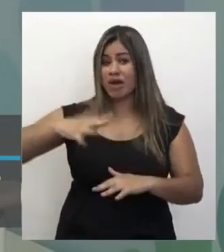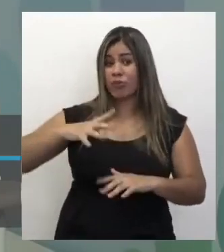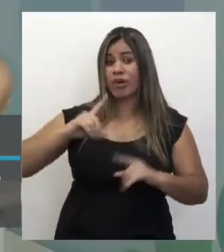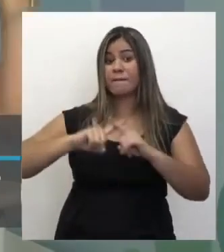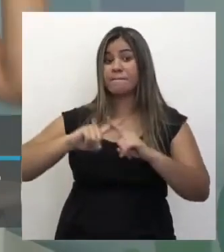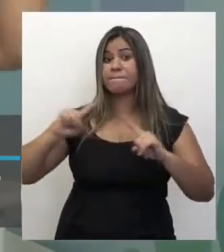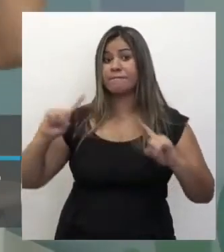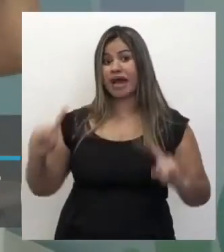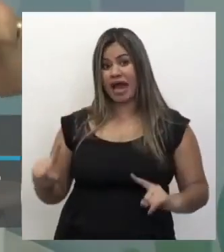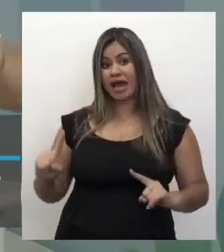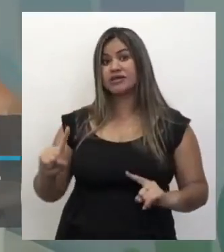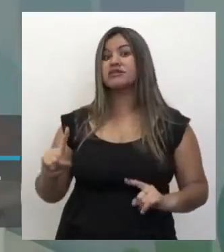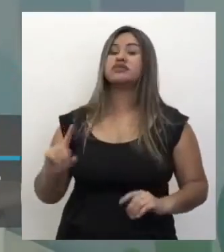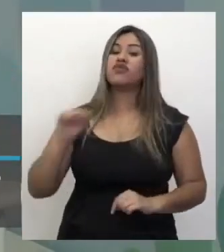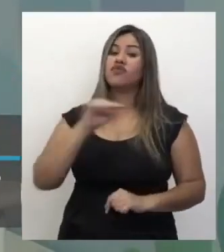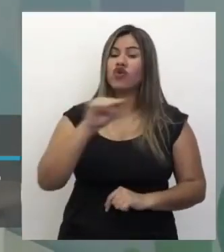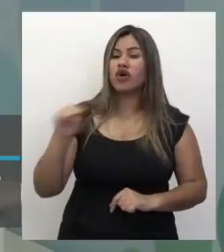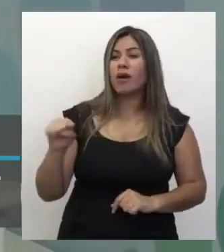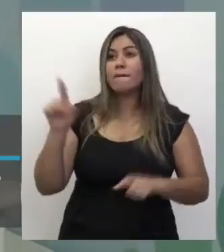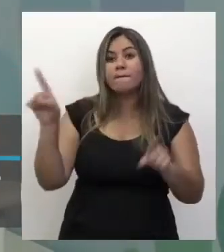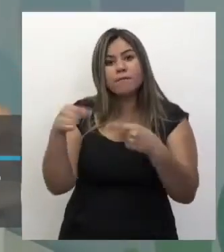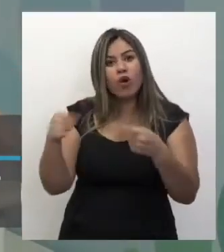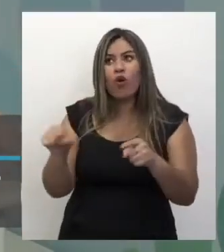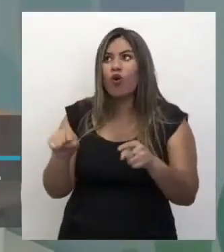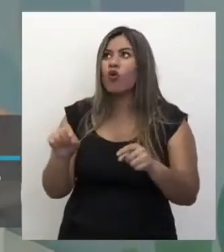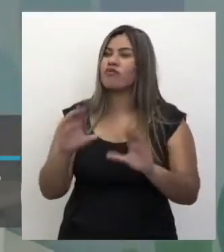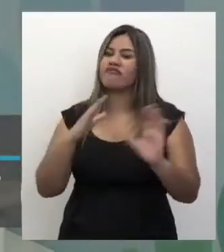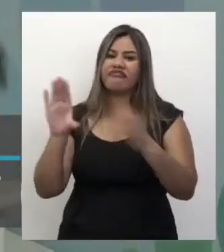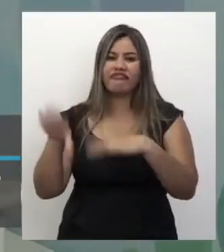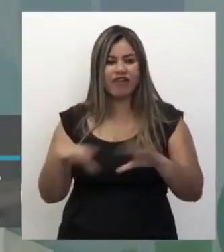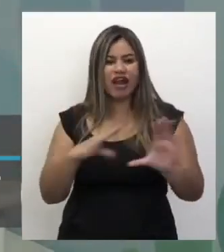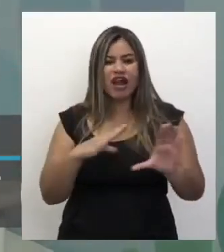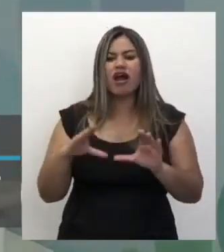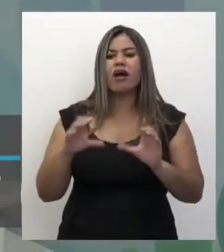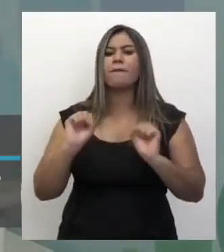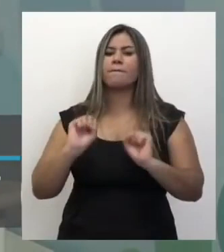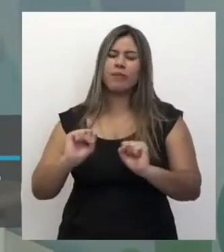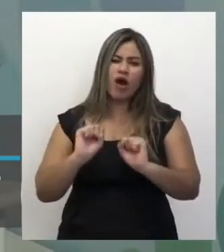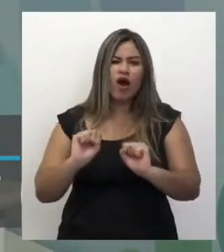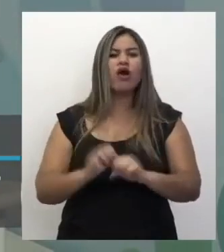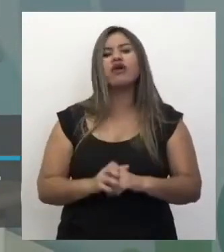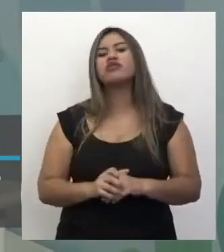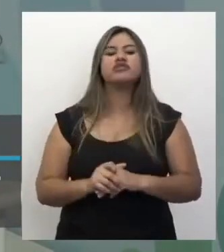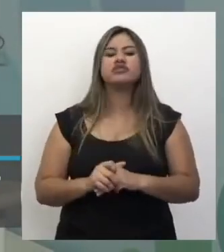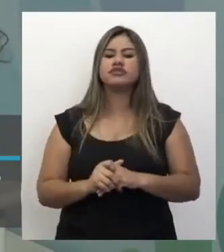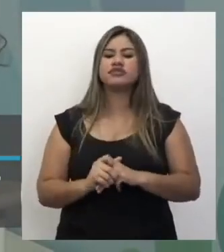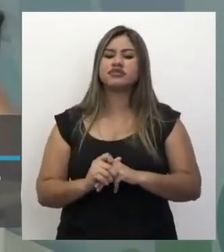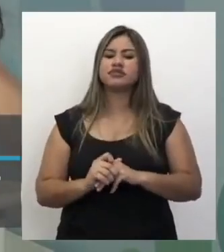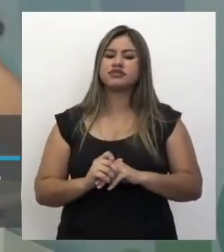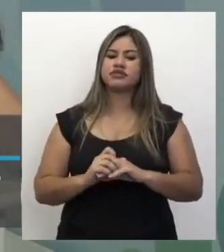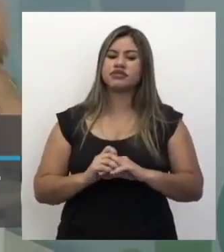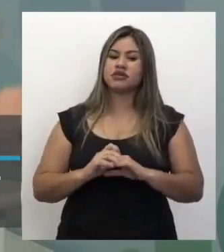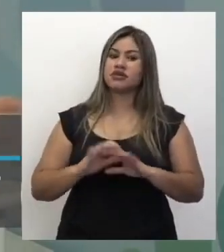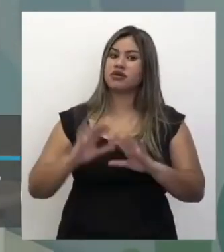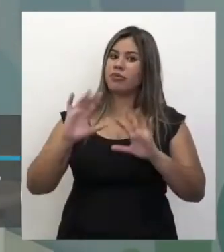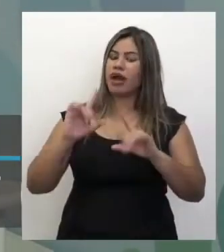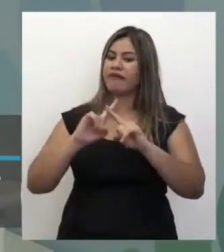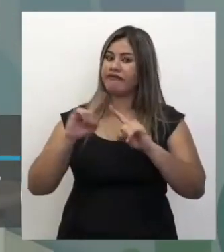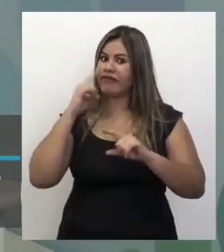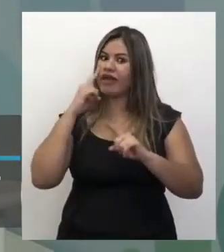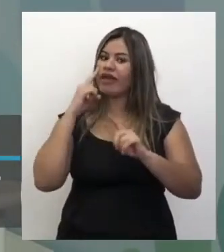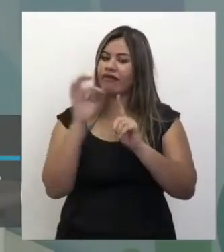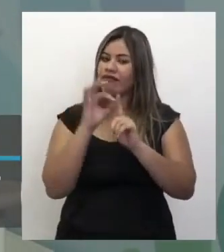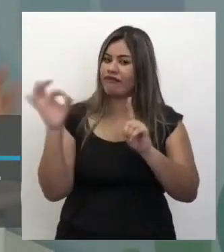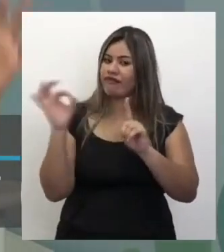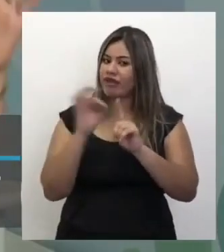vocês peguem do seu mundo. Pode pegar um funk bem da hora aí, meça aí o funk, não é? Meça aí o trecho que você vai